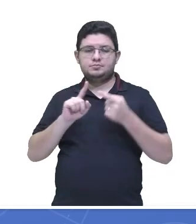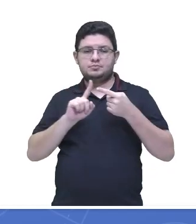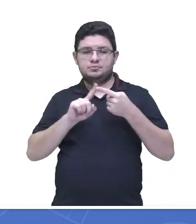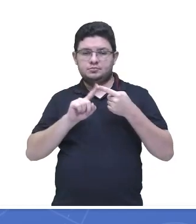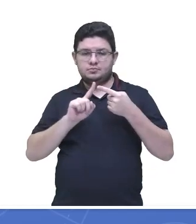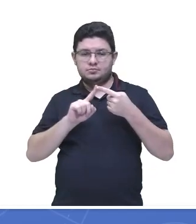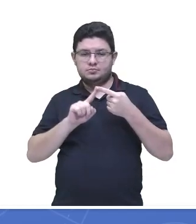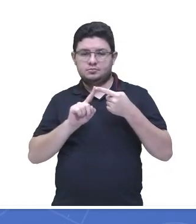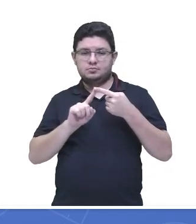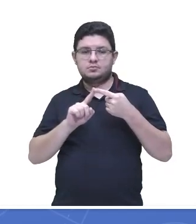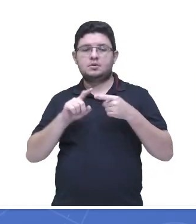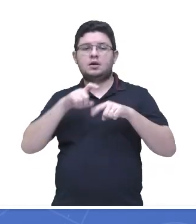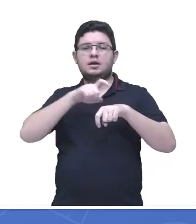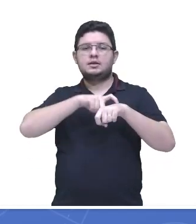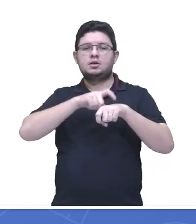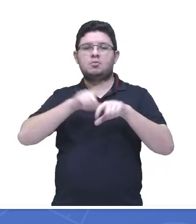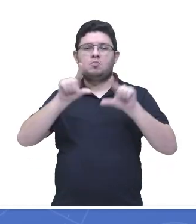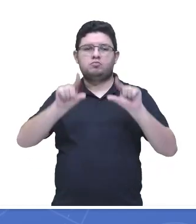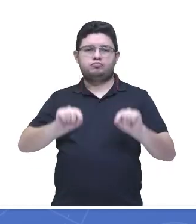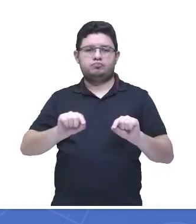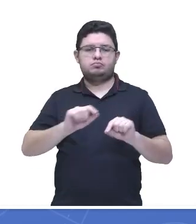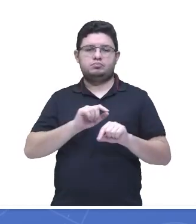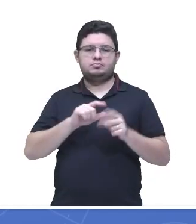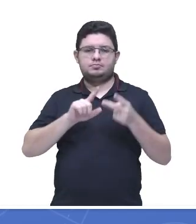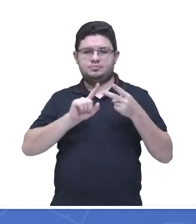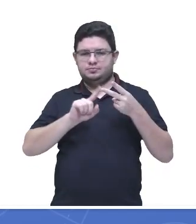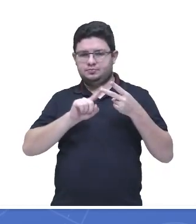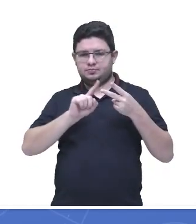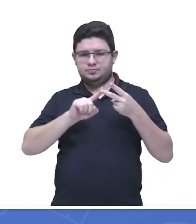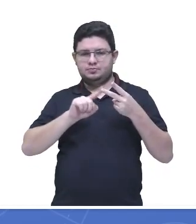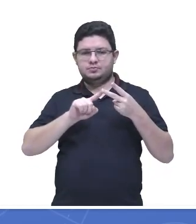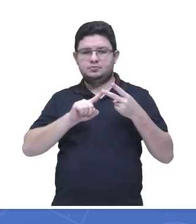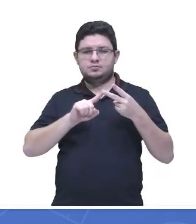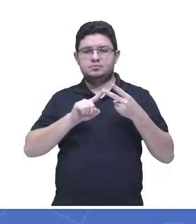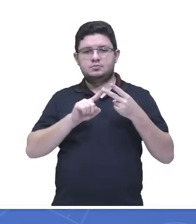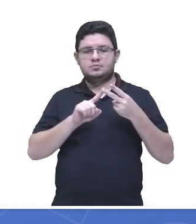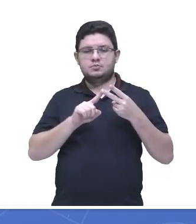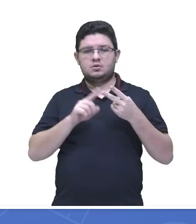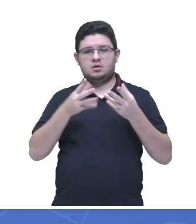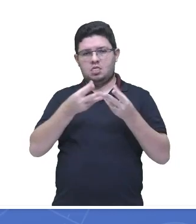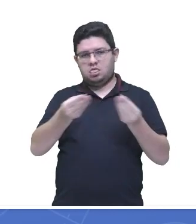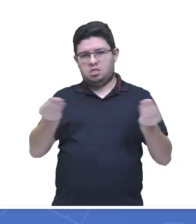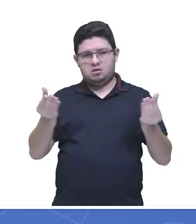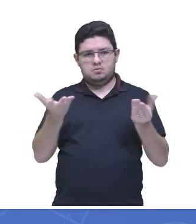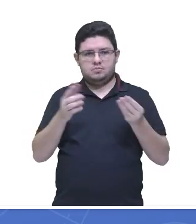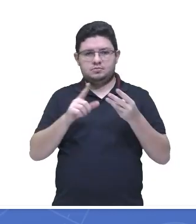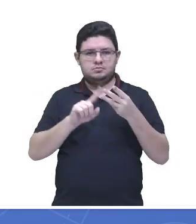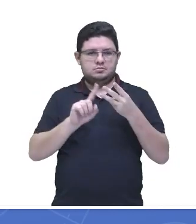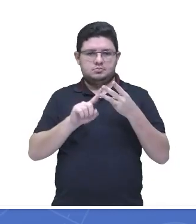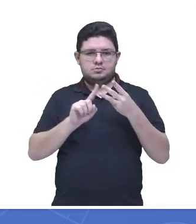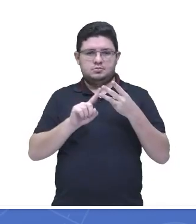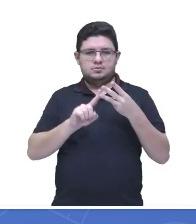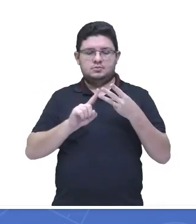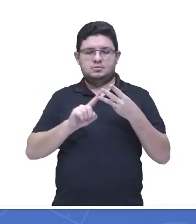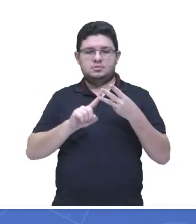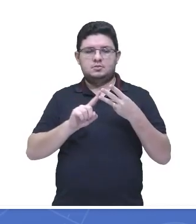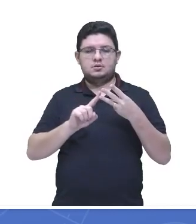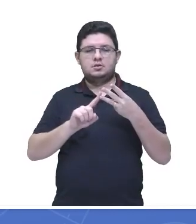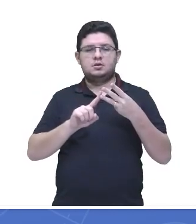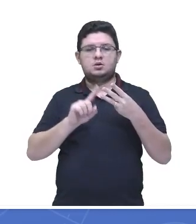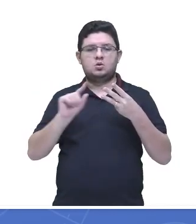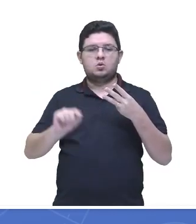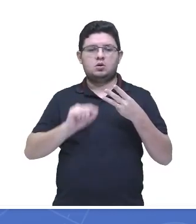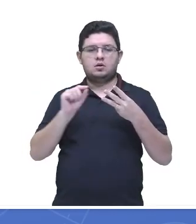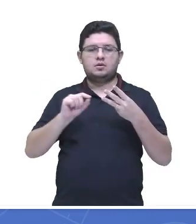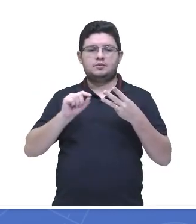é tempo esgotado, a number 2 é desfazer e a number 3